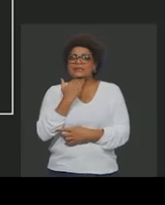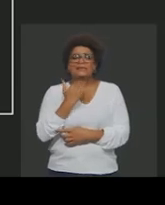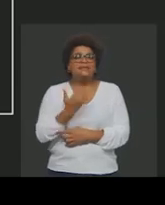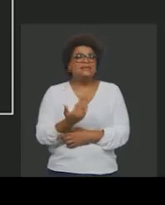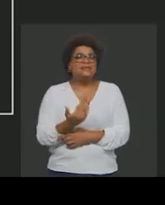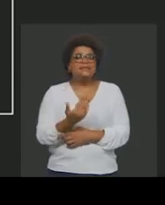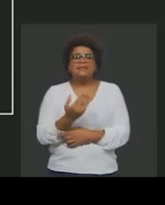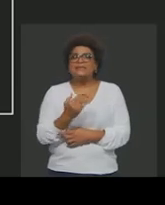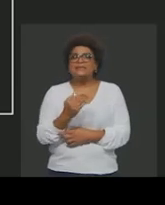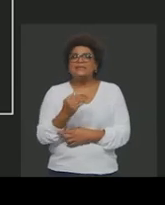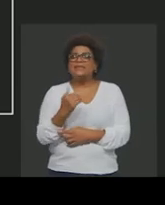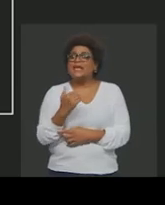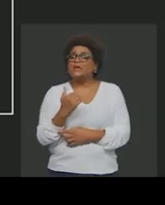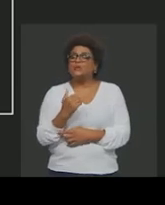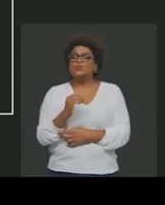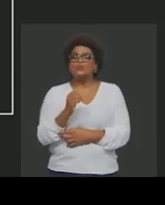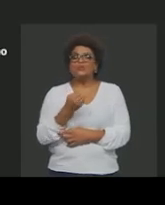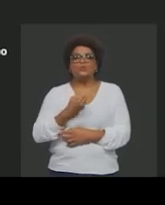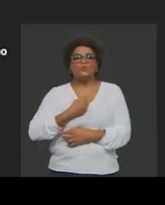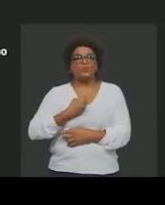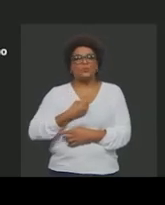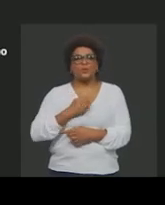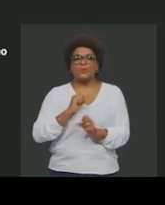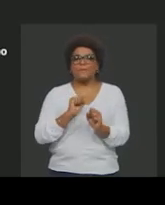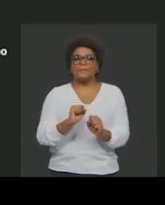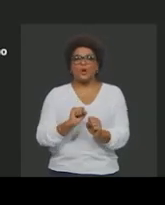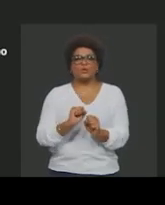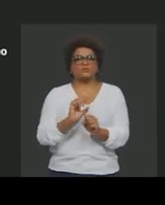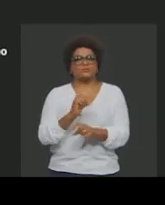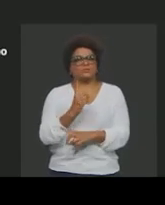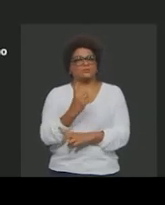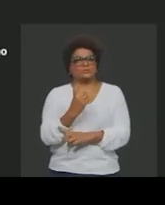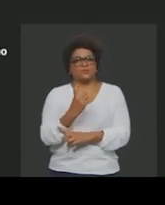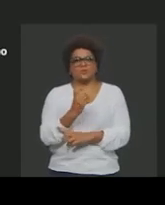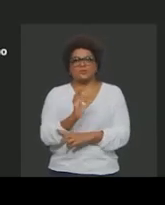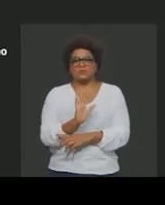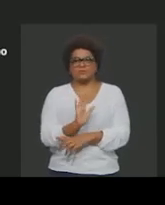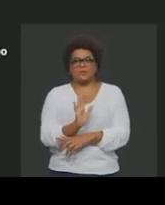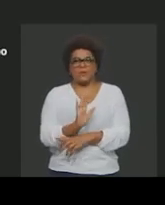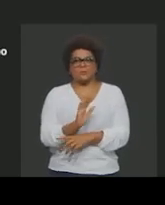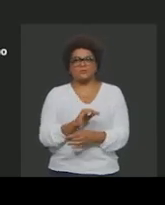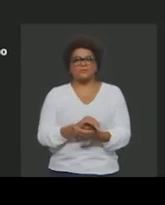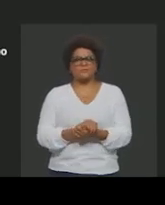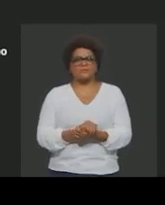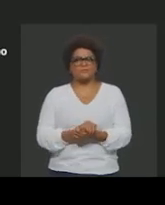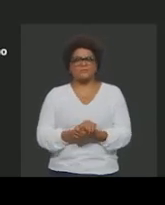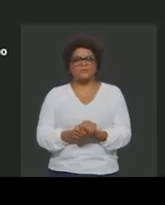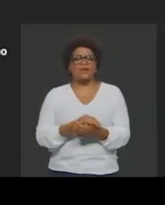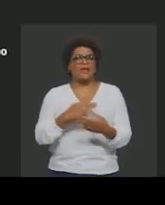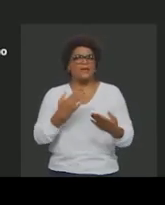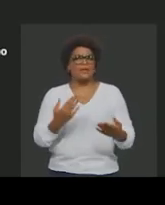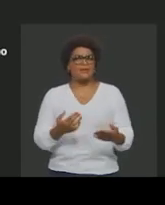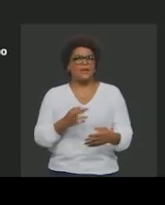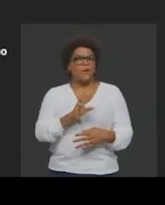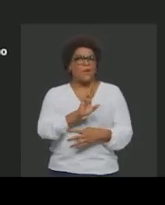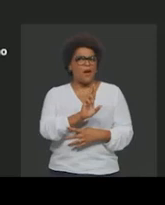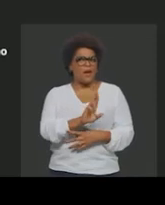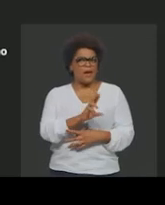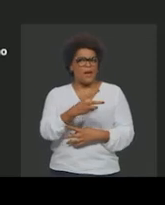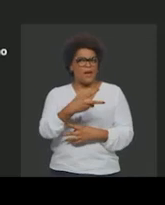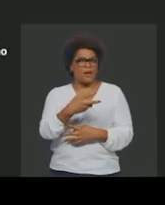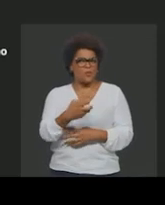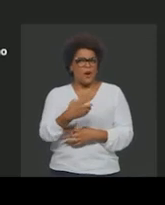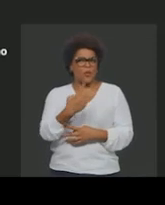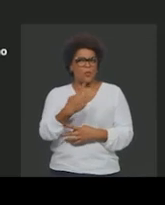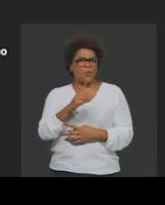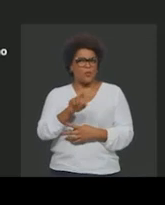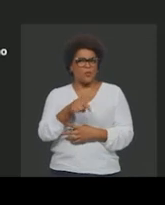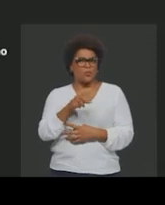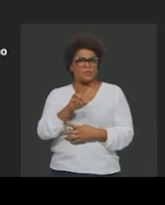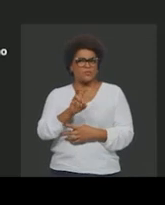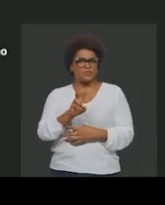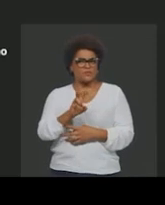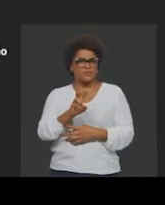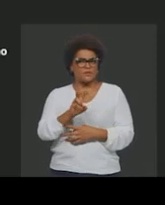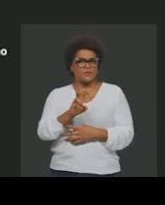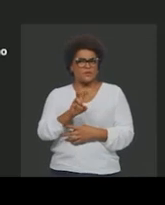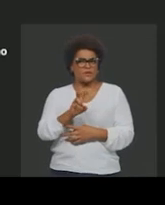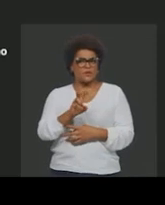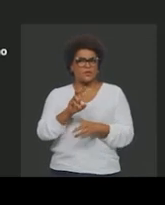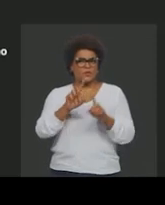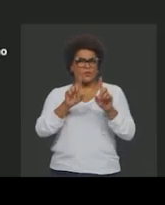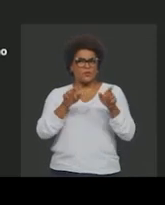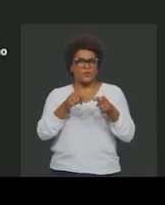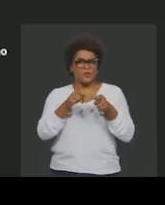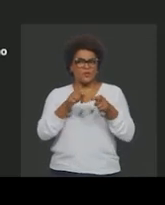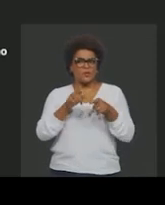ficou aqui do lado esquerdo. Então, a relação aí, ó, 1, 5, 2 e 4. O número 3 do conjunto